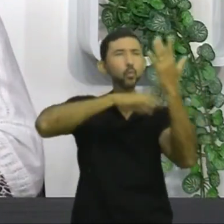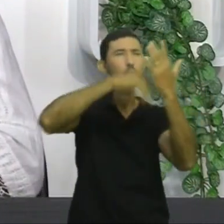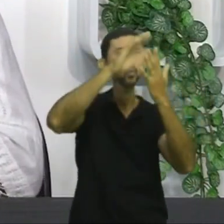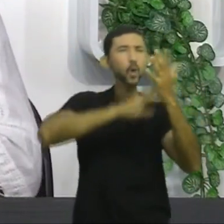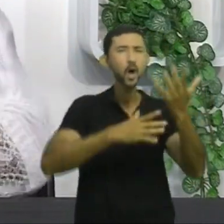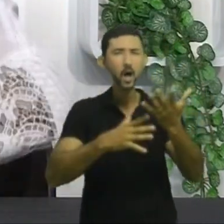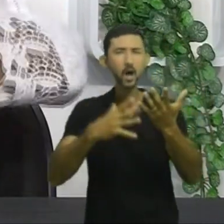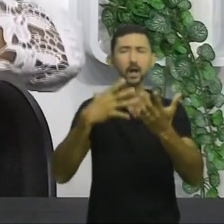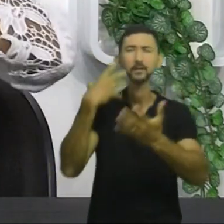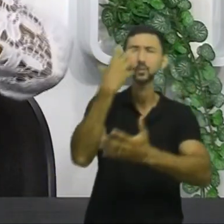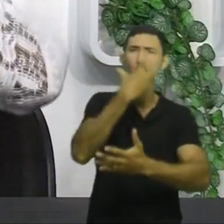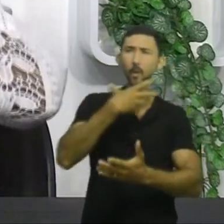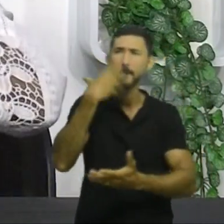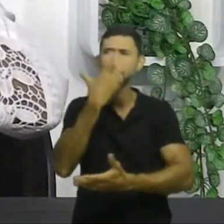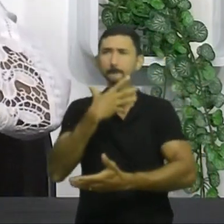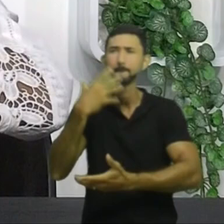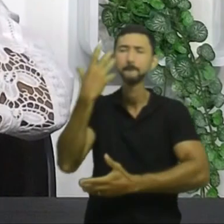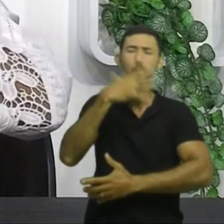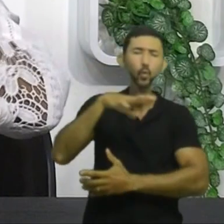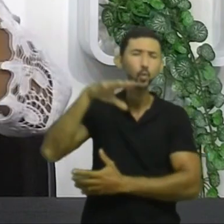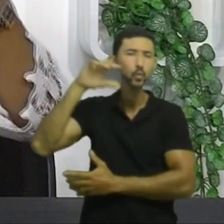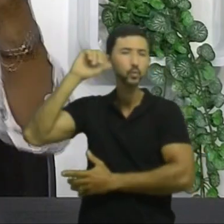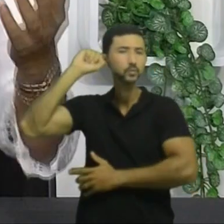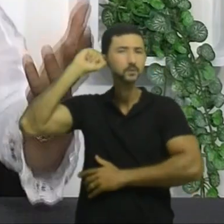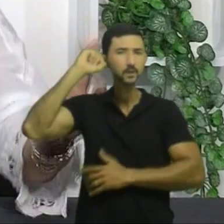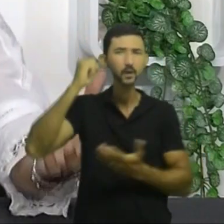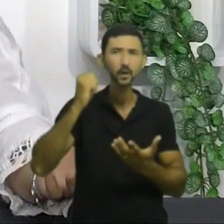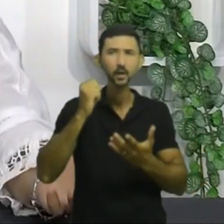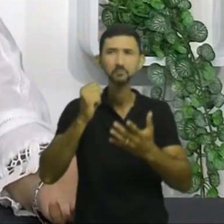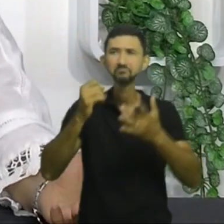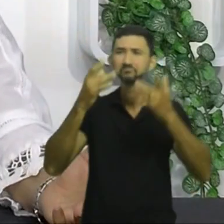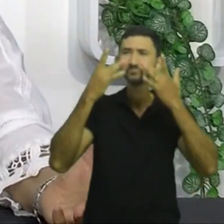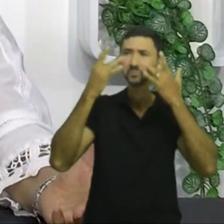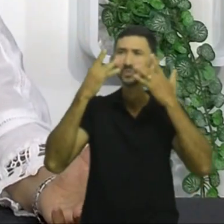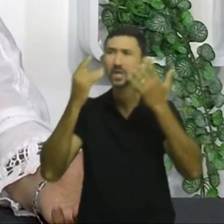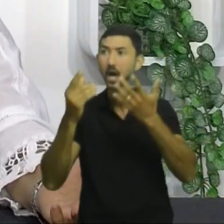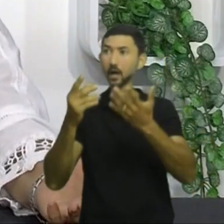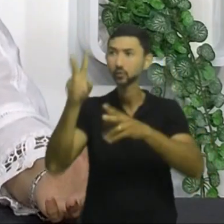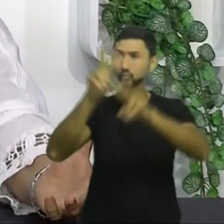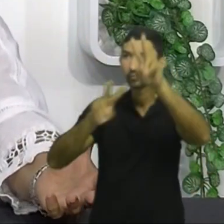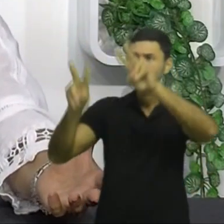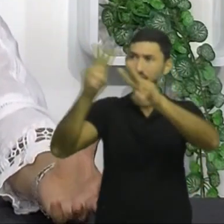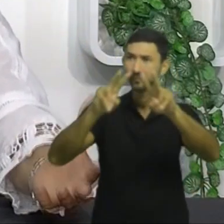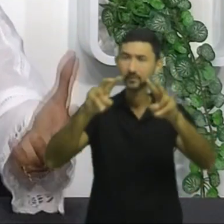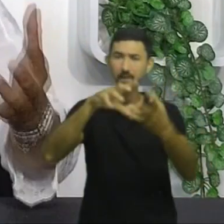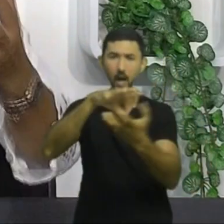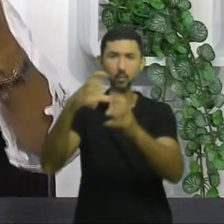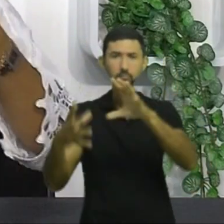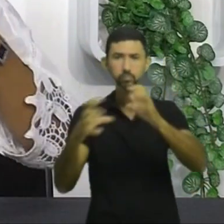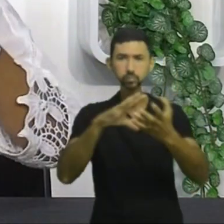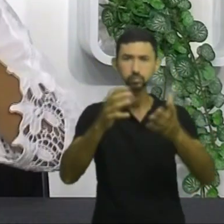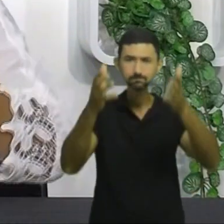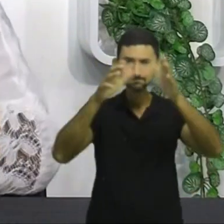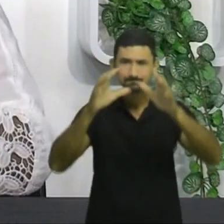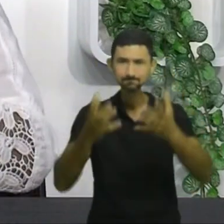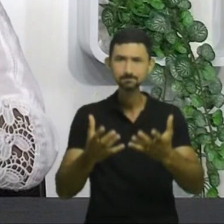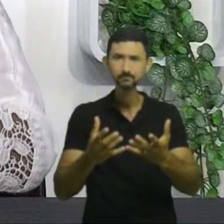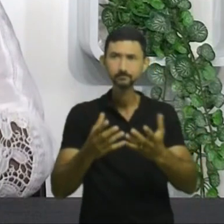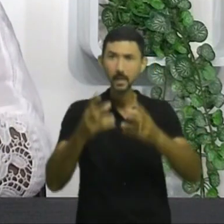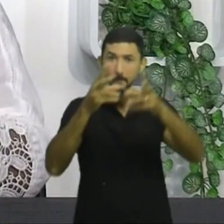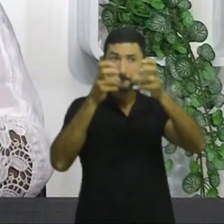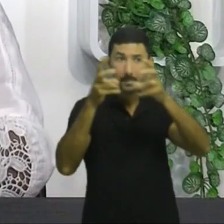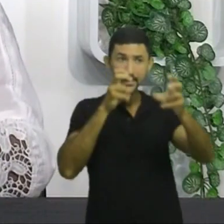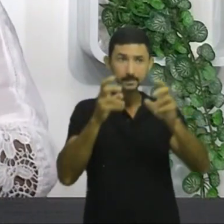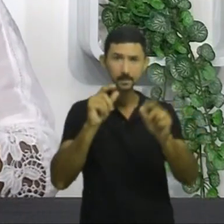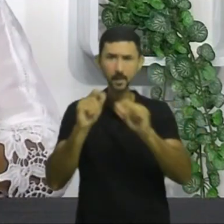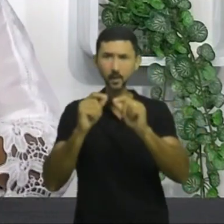de teatro, de ver tantos trabalhos visuais de artistas, nós temos que perceber o